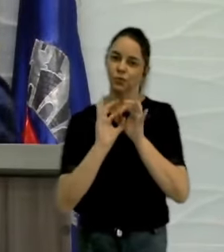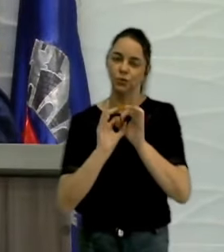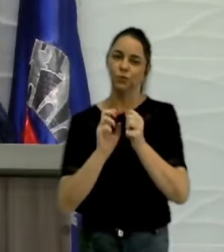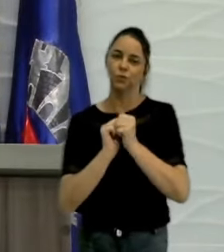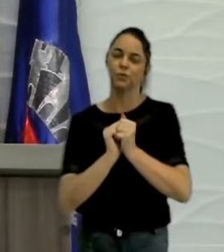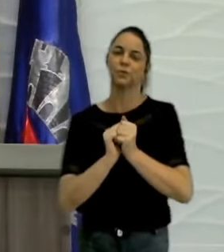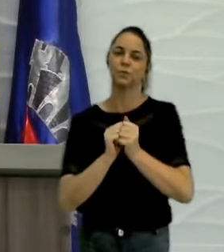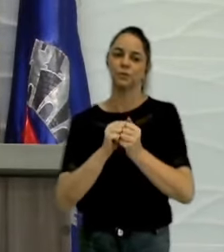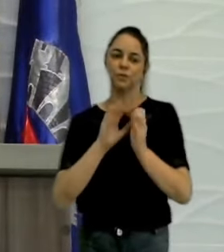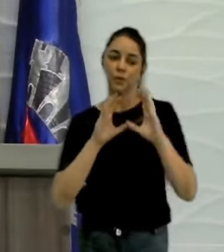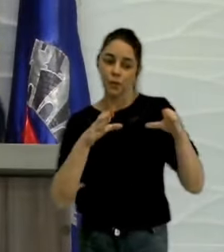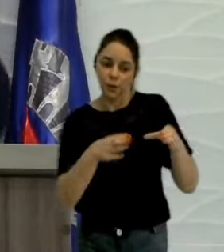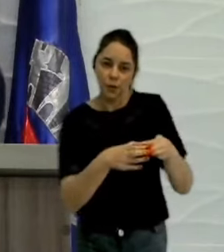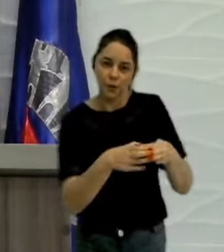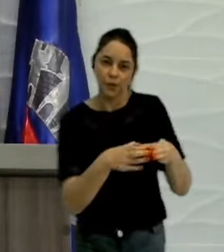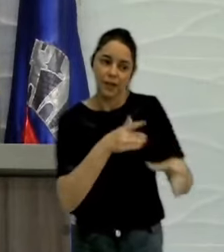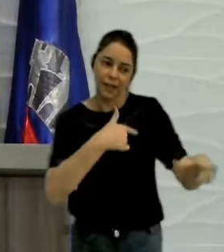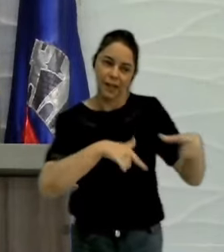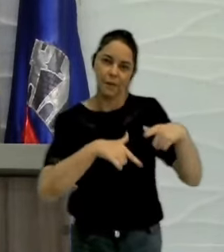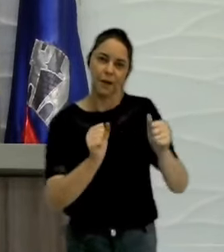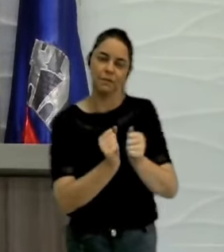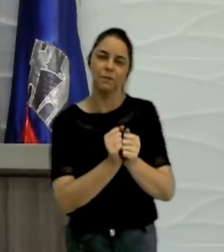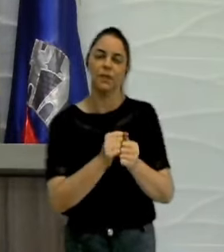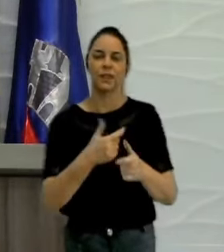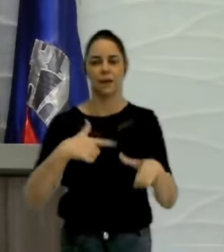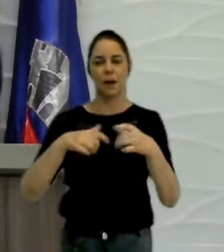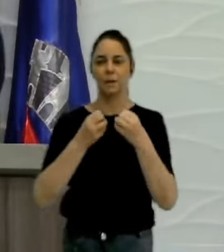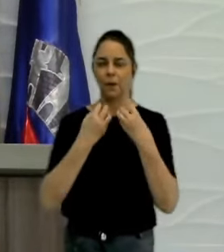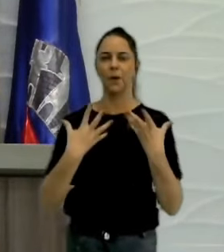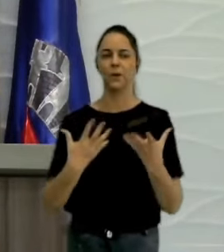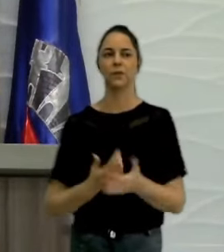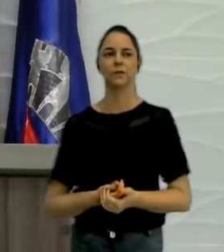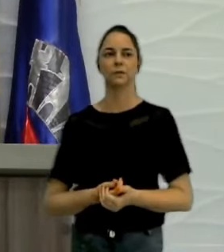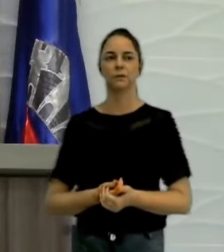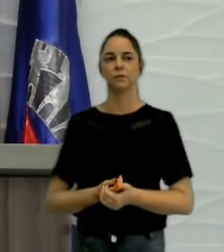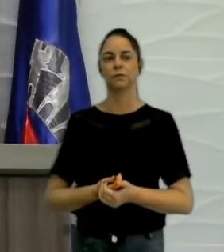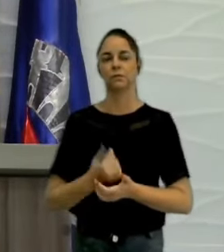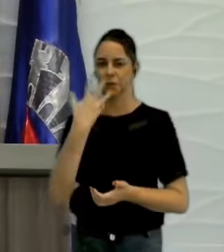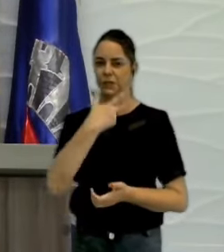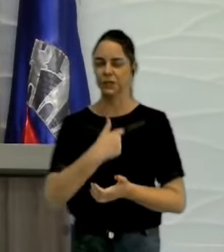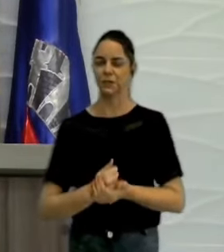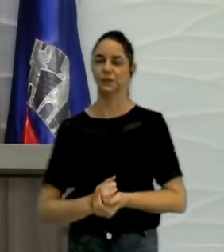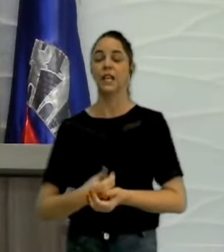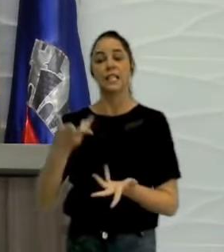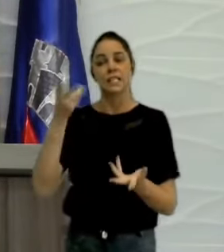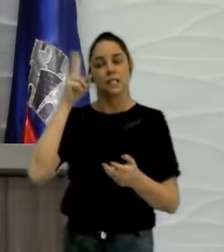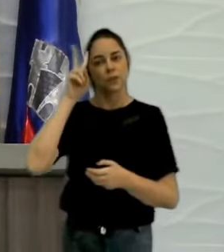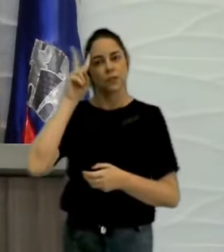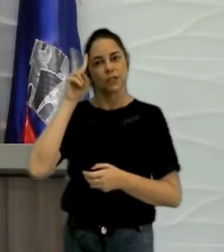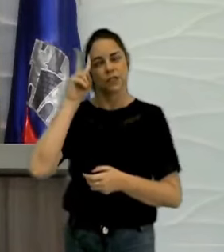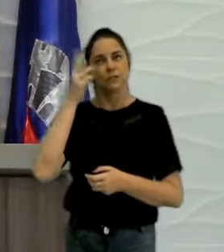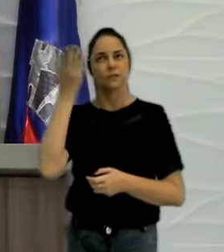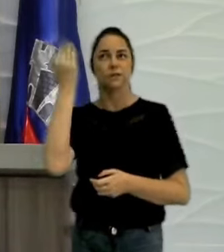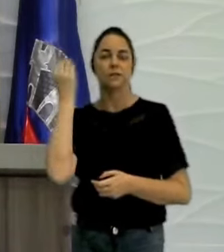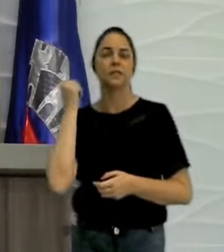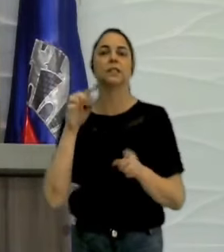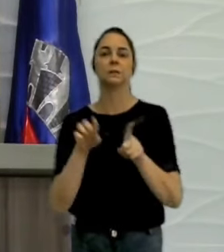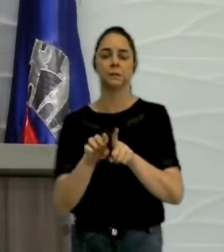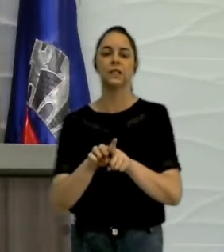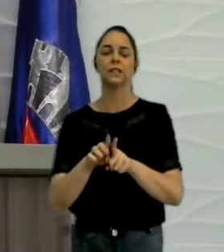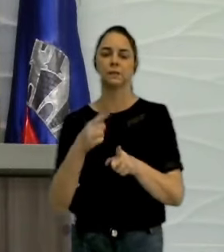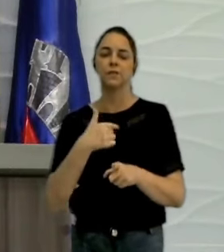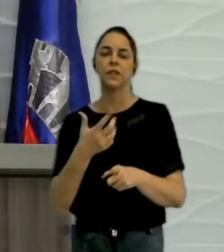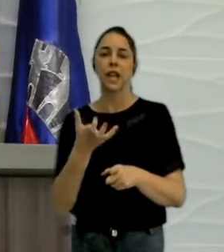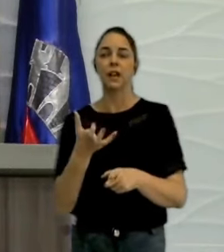equipe, fazendo esse belíssimo trabalho. E na última segunda-feira também, quero parabenizar o